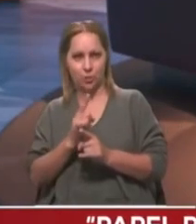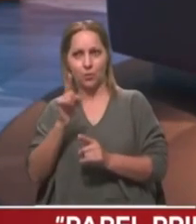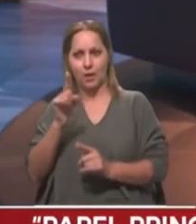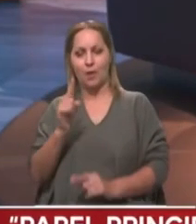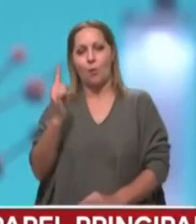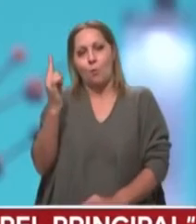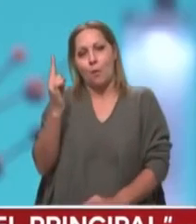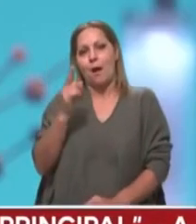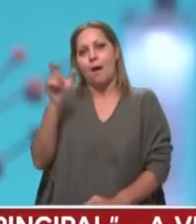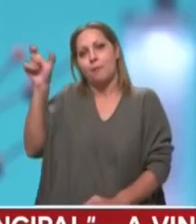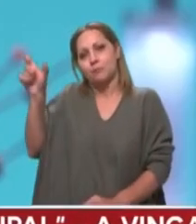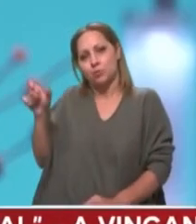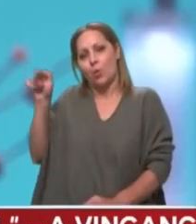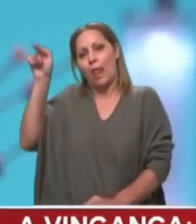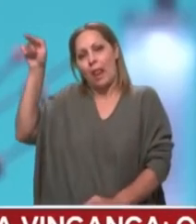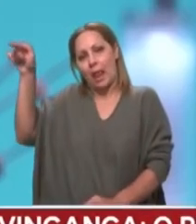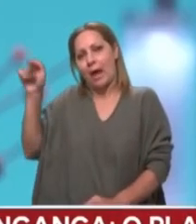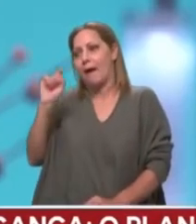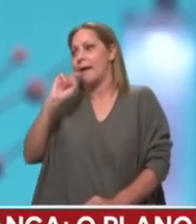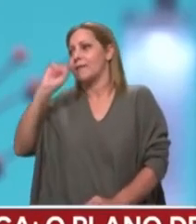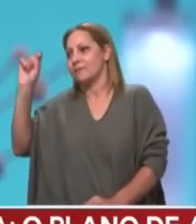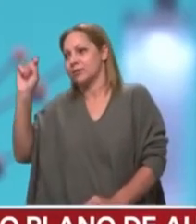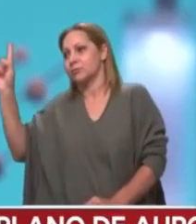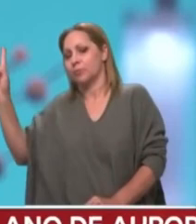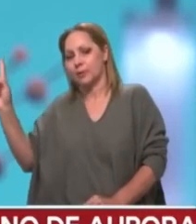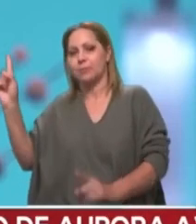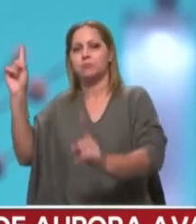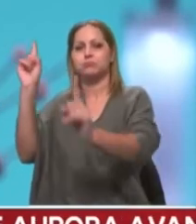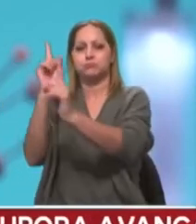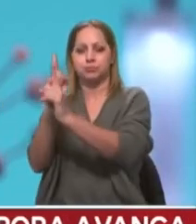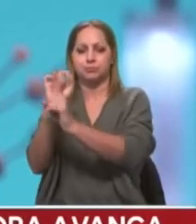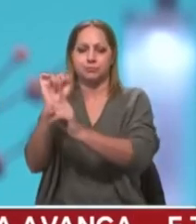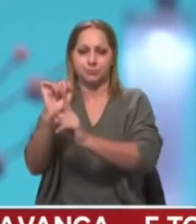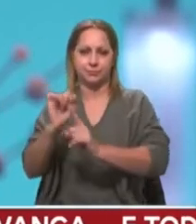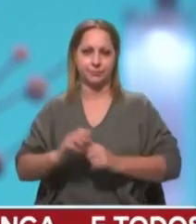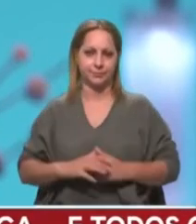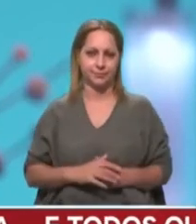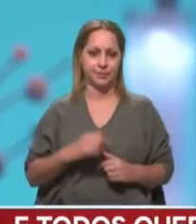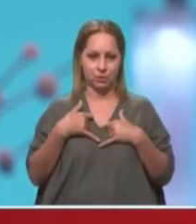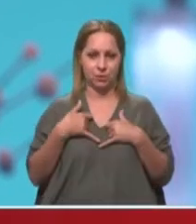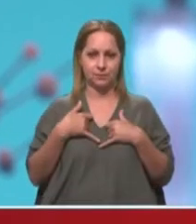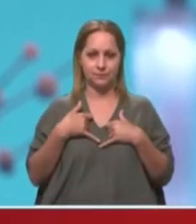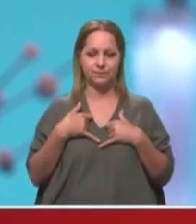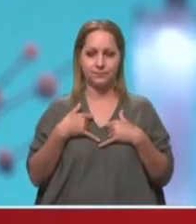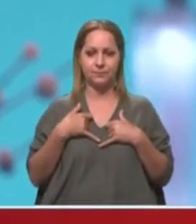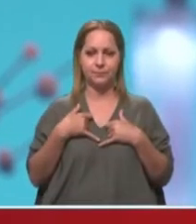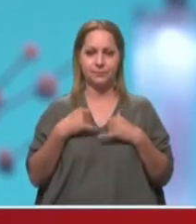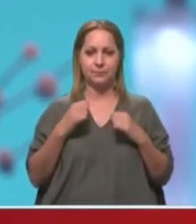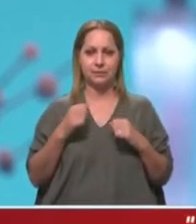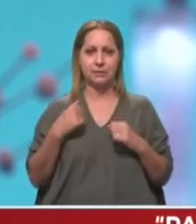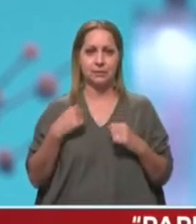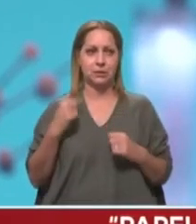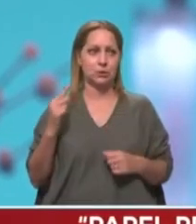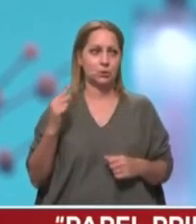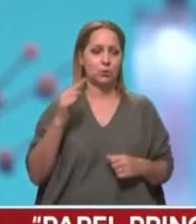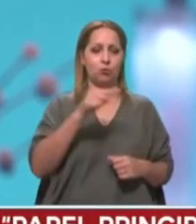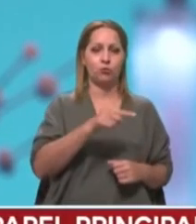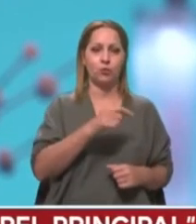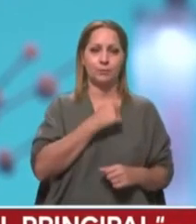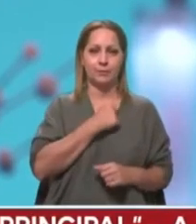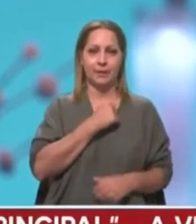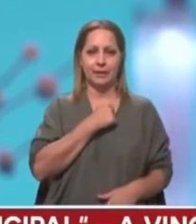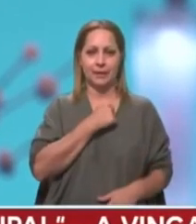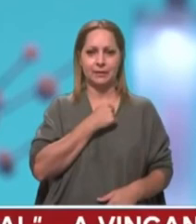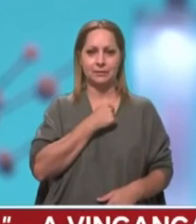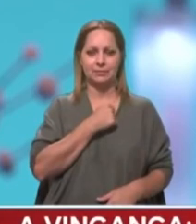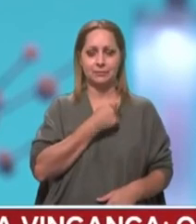seguinte, poder comemorar meus 21 anos aqui em Portugal juntamente com ele. Fui para casa, logo